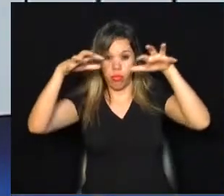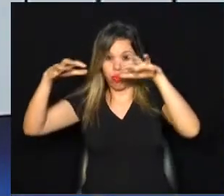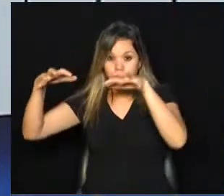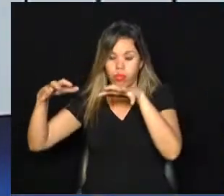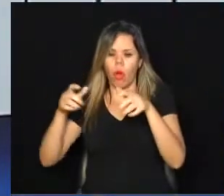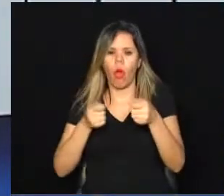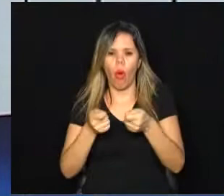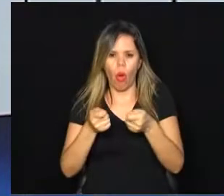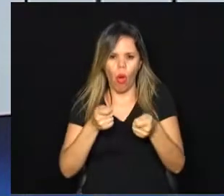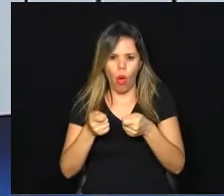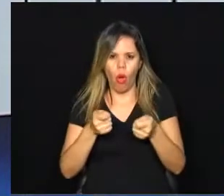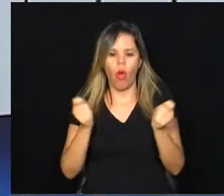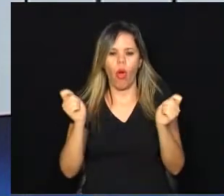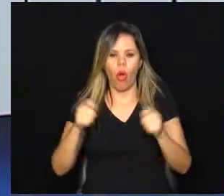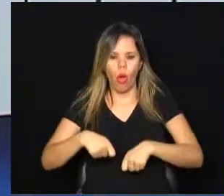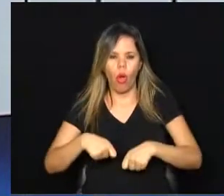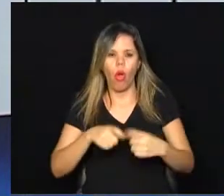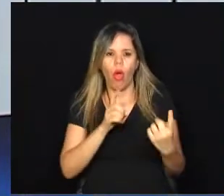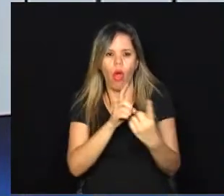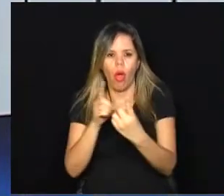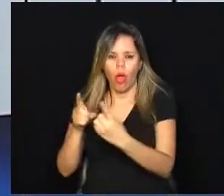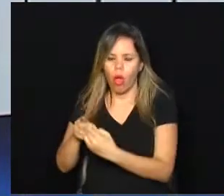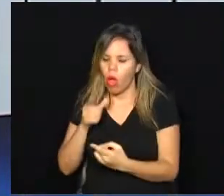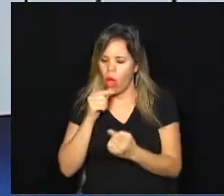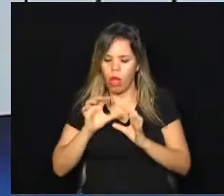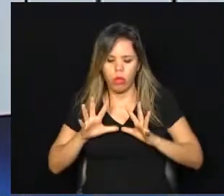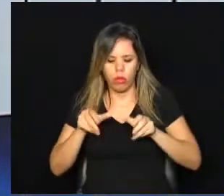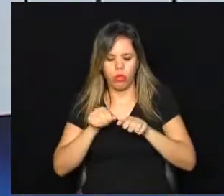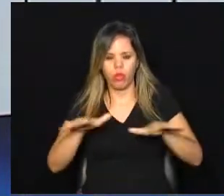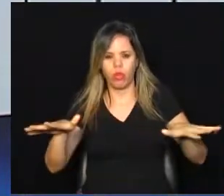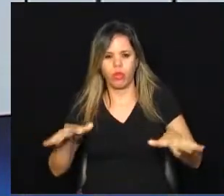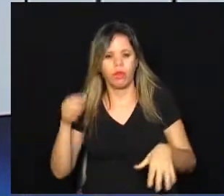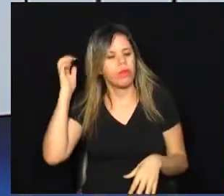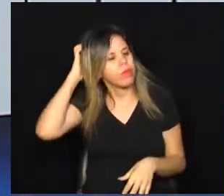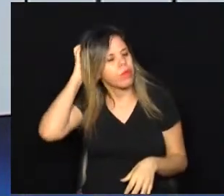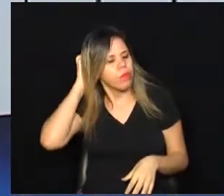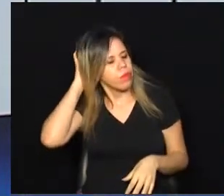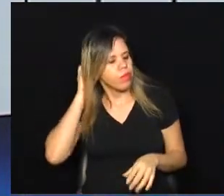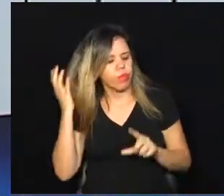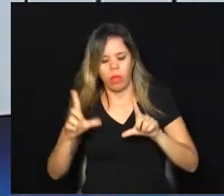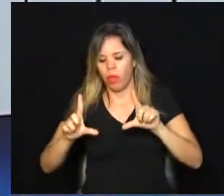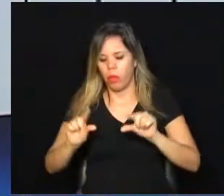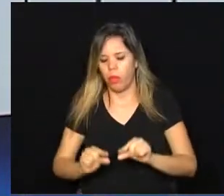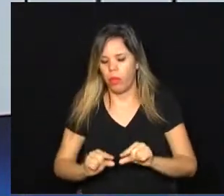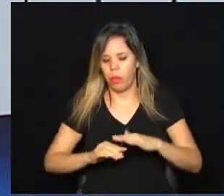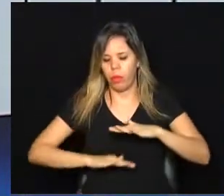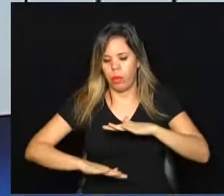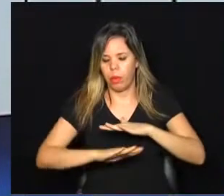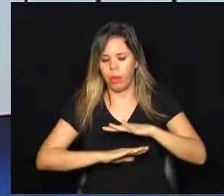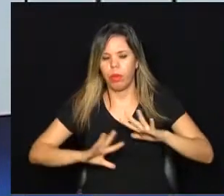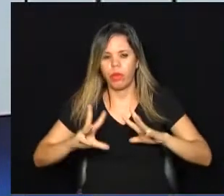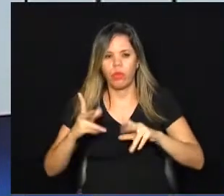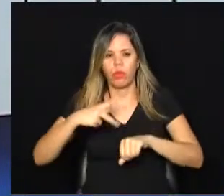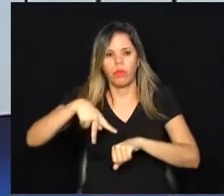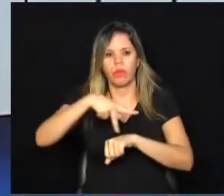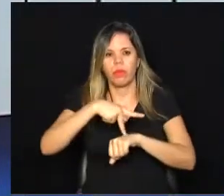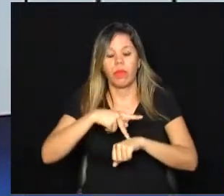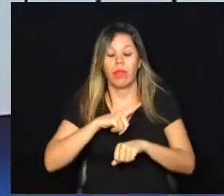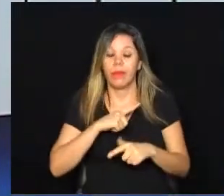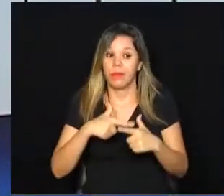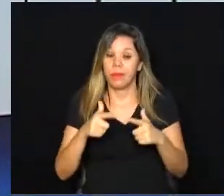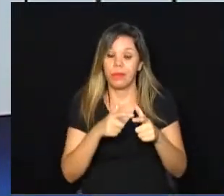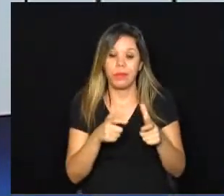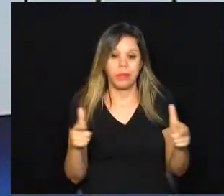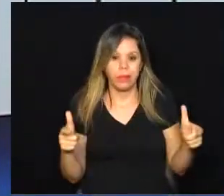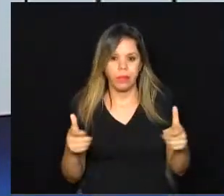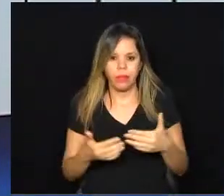atividades essenciais que eu citei há pouco e elas estão abaixo do esperado em todo o país, nós temos um grande problema